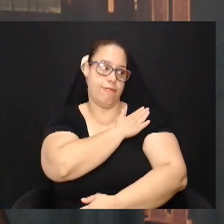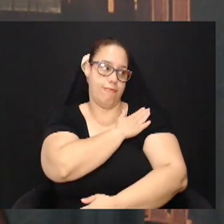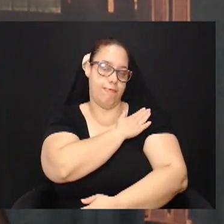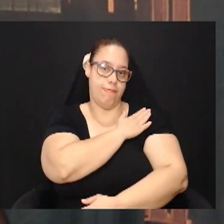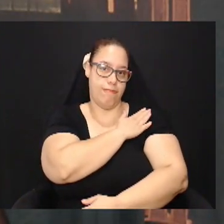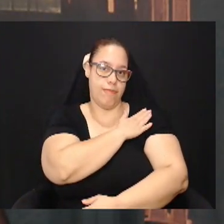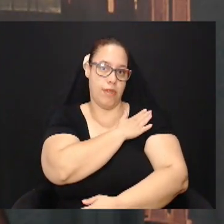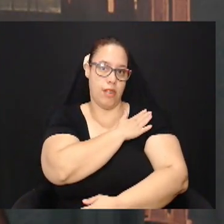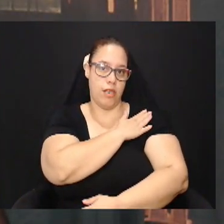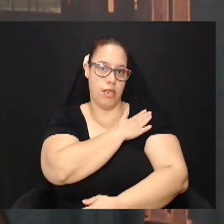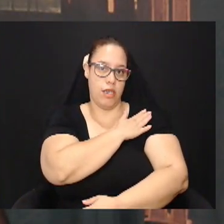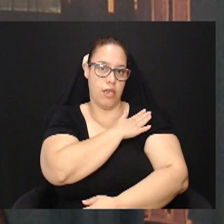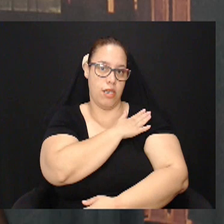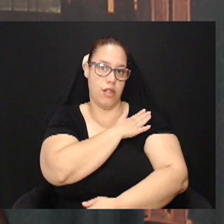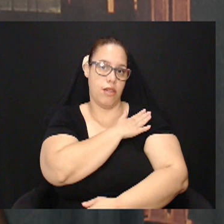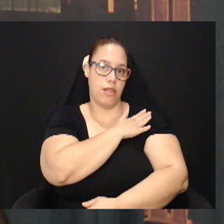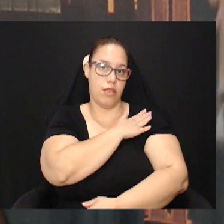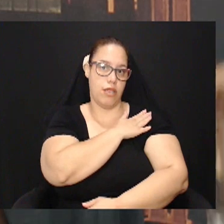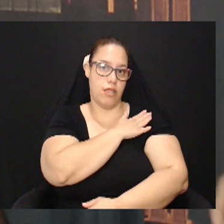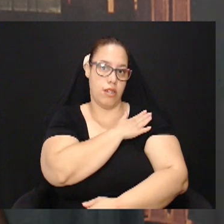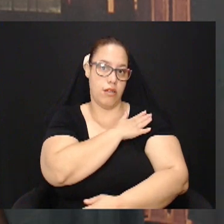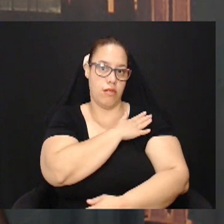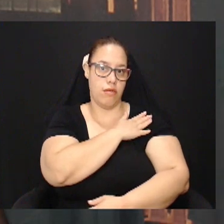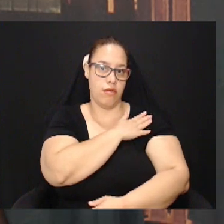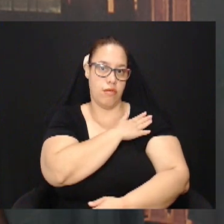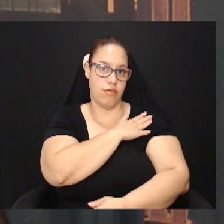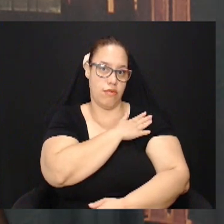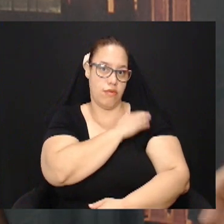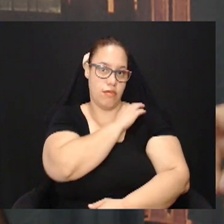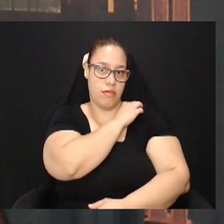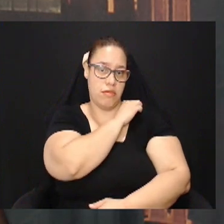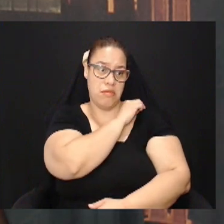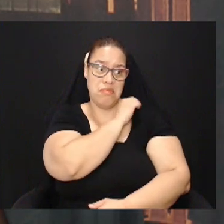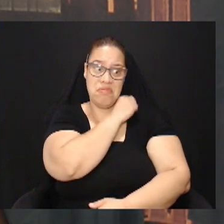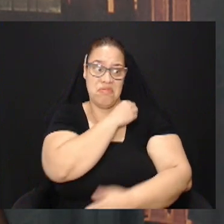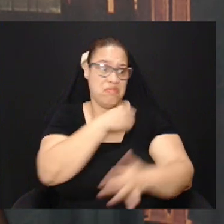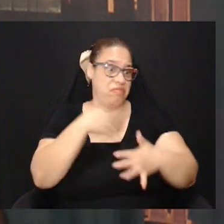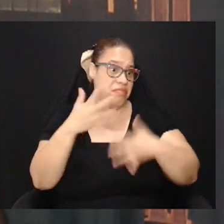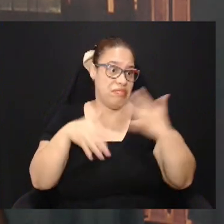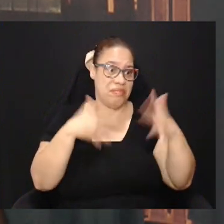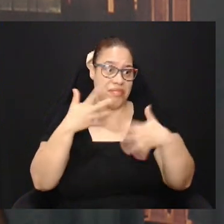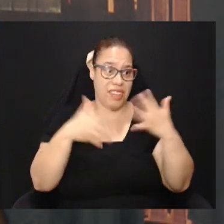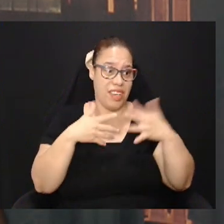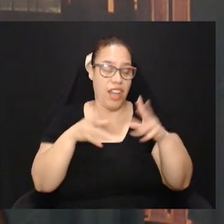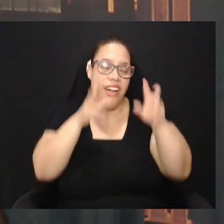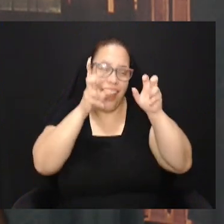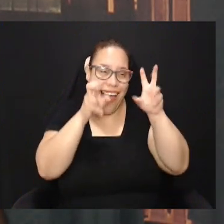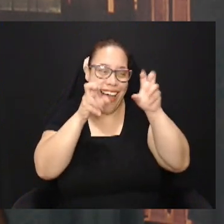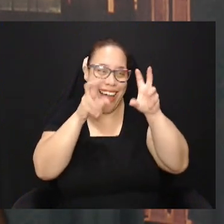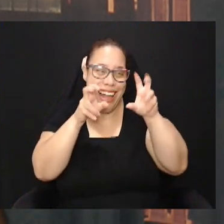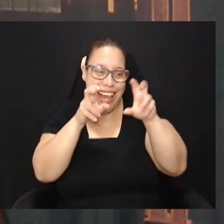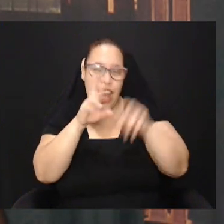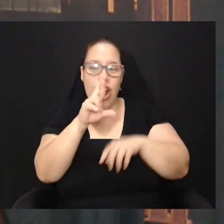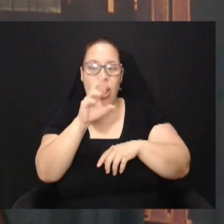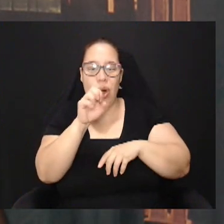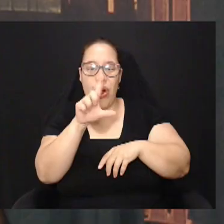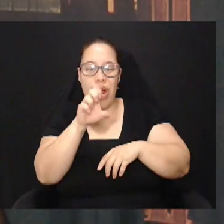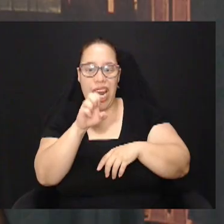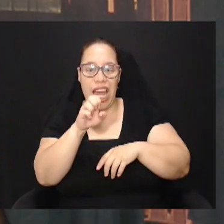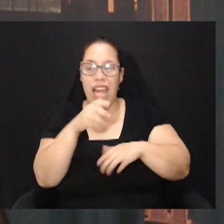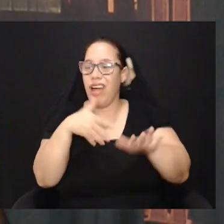completamente aleatório. Foi um rolê aleatório, como os jovens Sim. falam, um rolê aleatório.